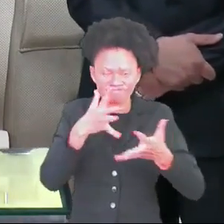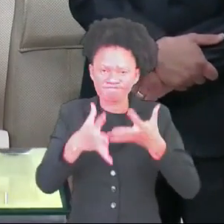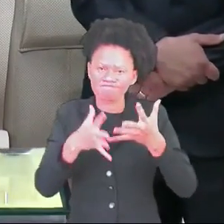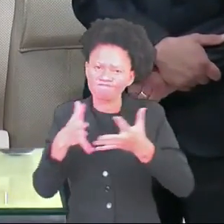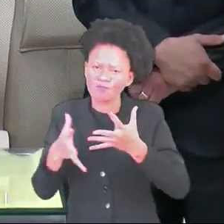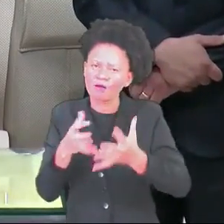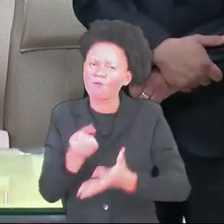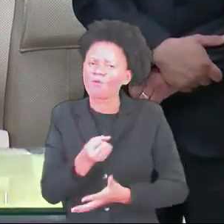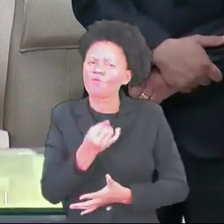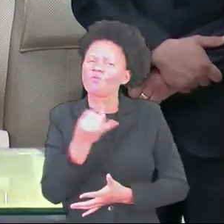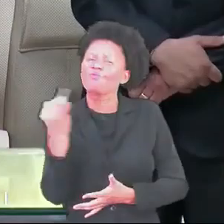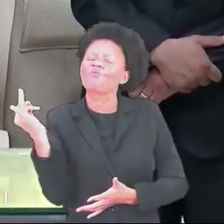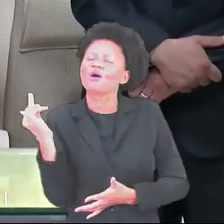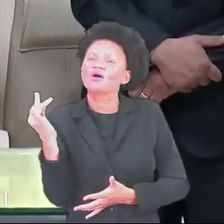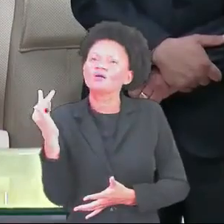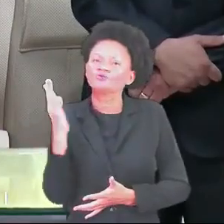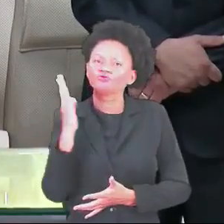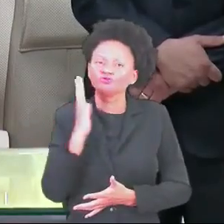Quantos aqui